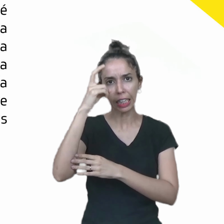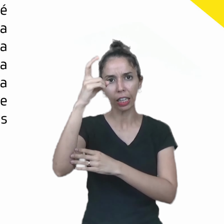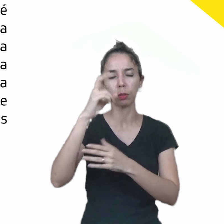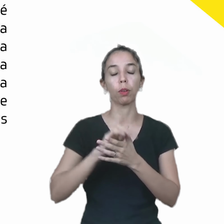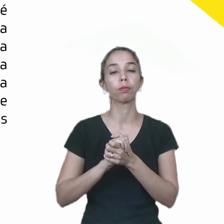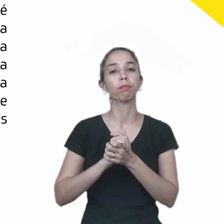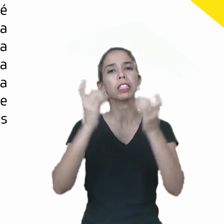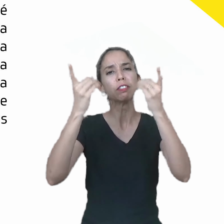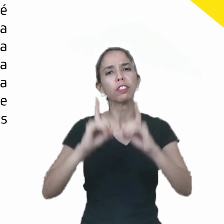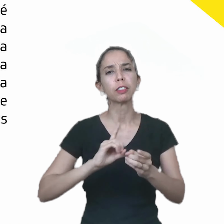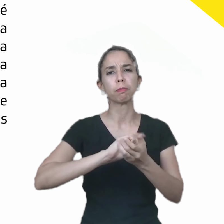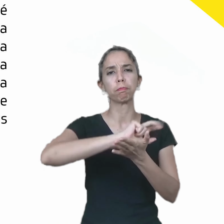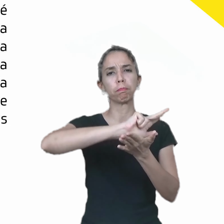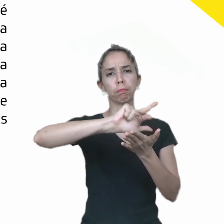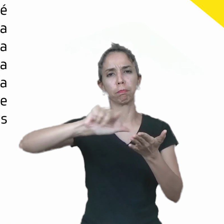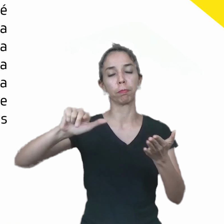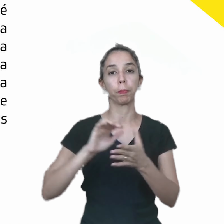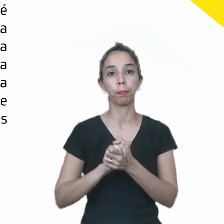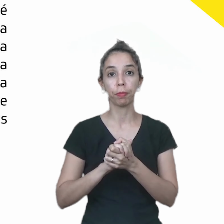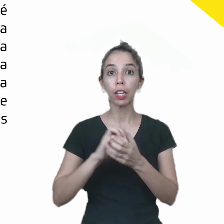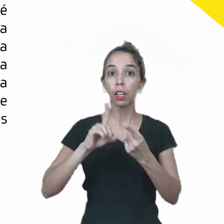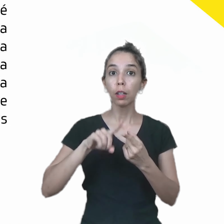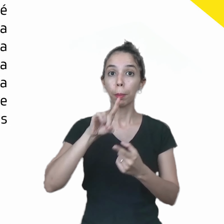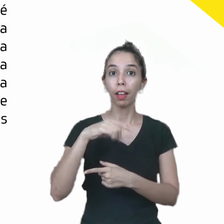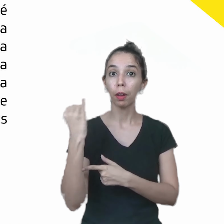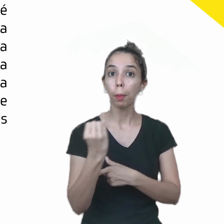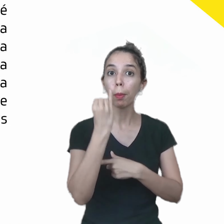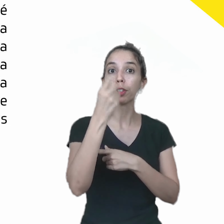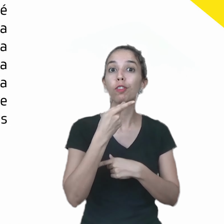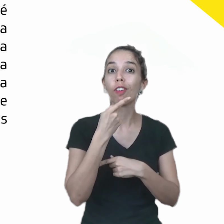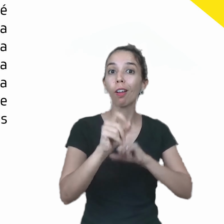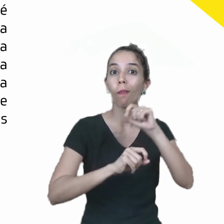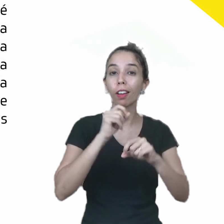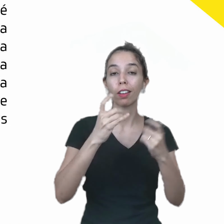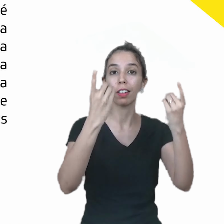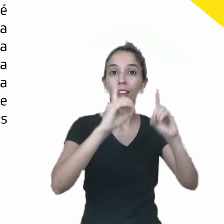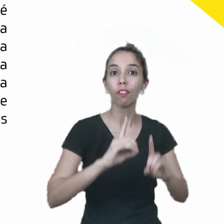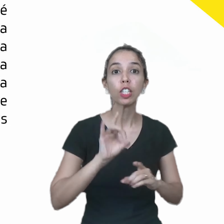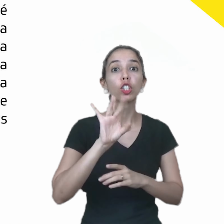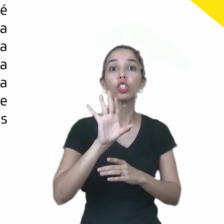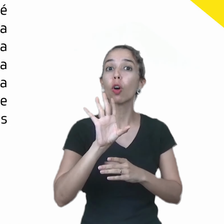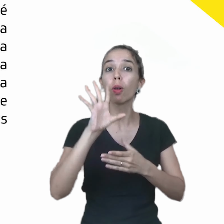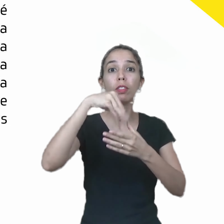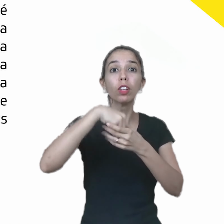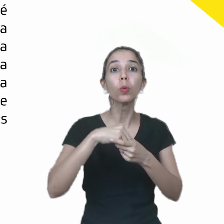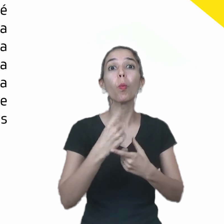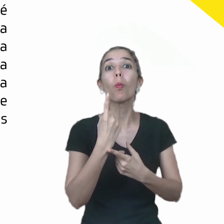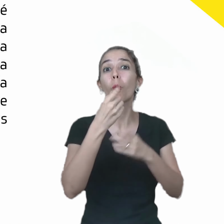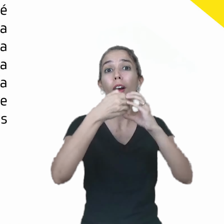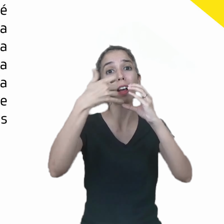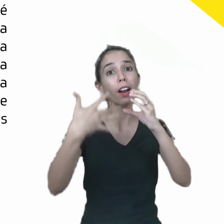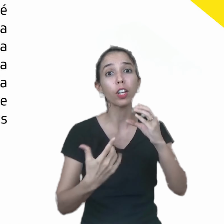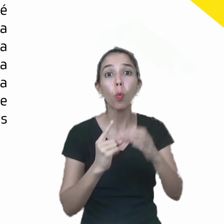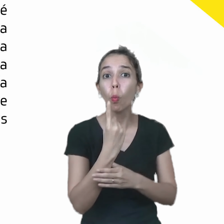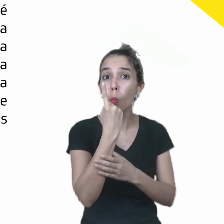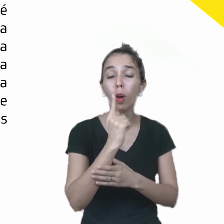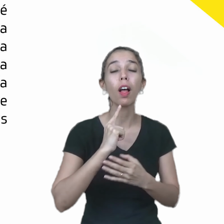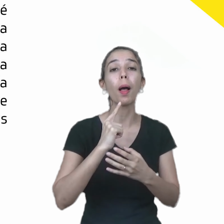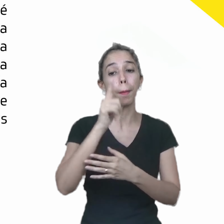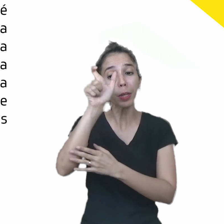deficiência intelectual e deficiência múltipla É importante também ressaltar que a deficiência É apenas uma